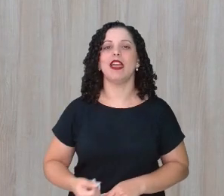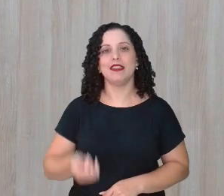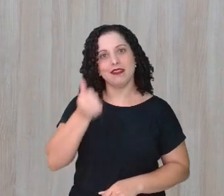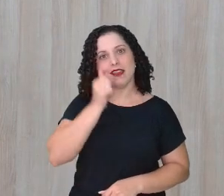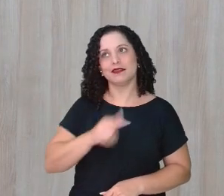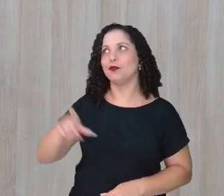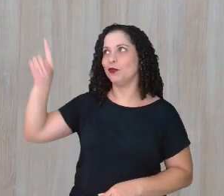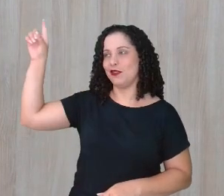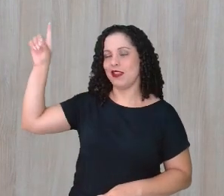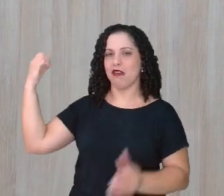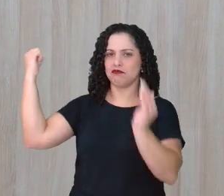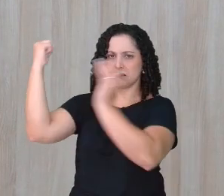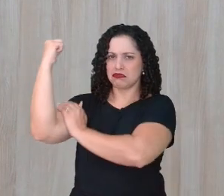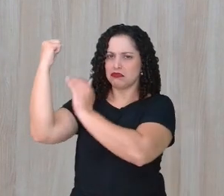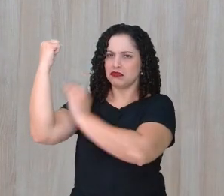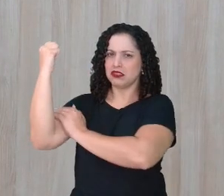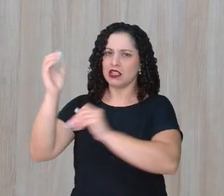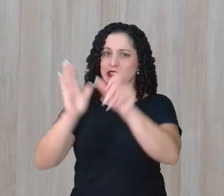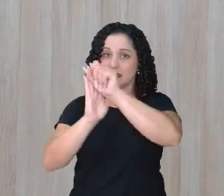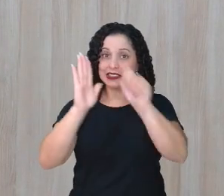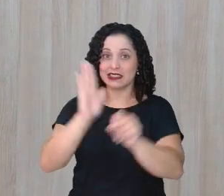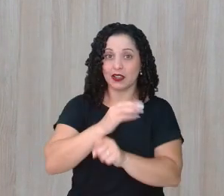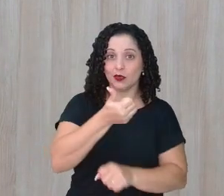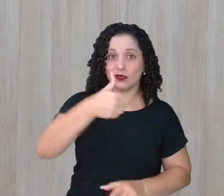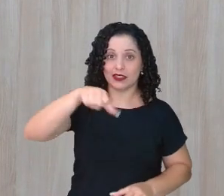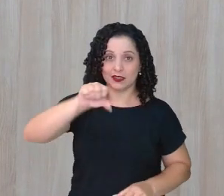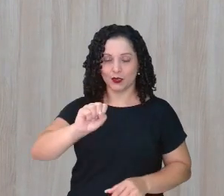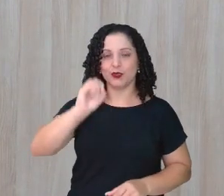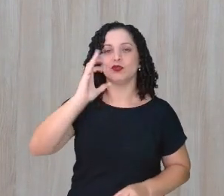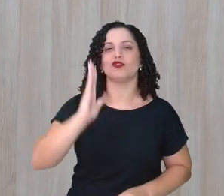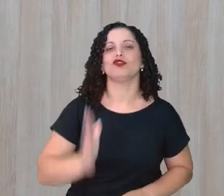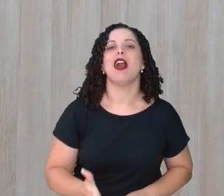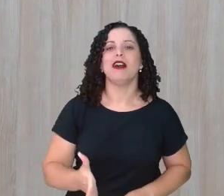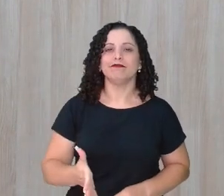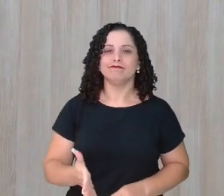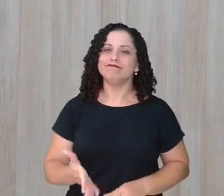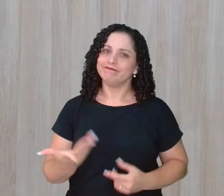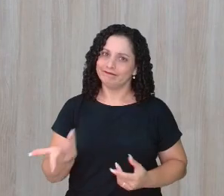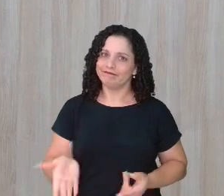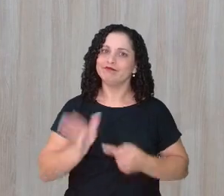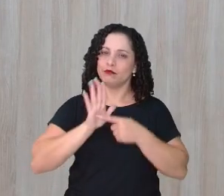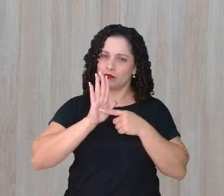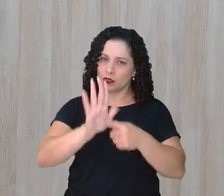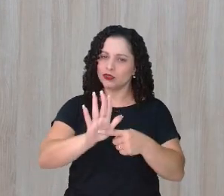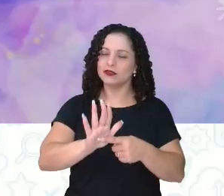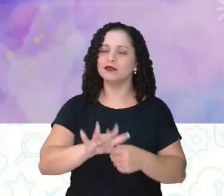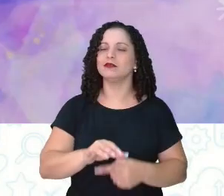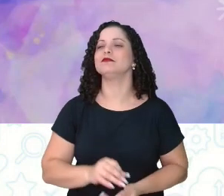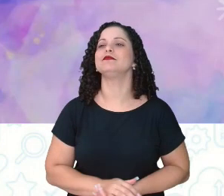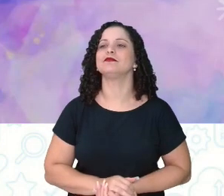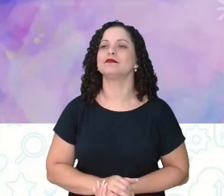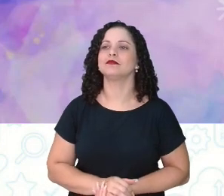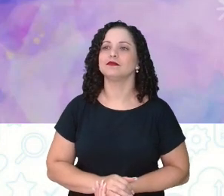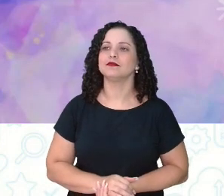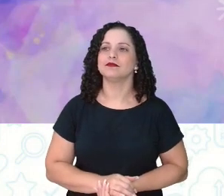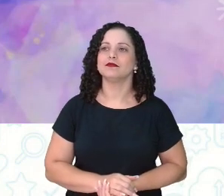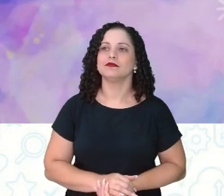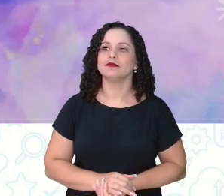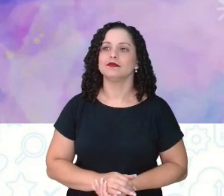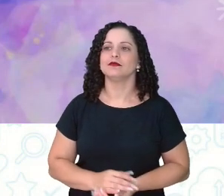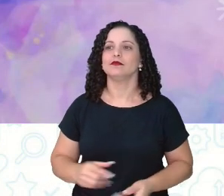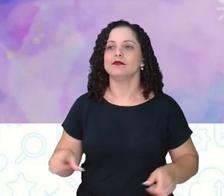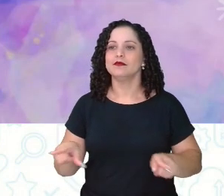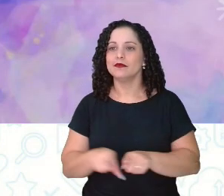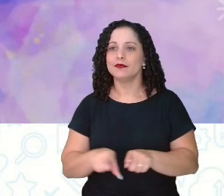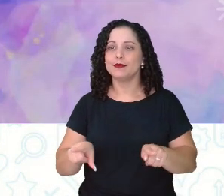do século XVIII, já questionando sobre isso. Então, veja aí outra informação no slide. Ela